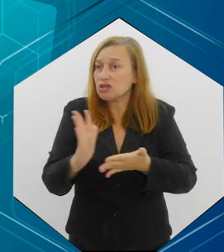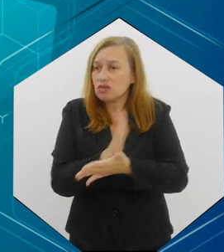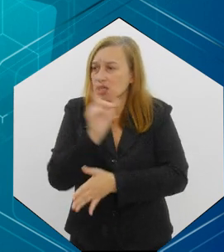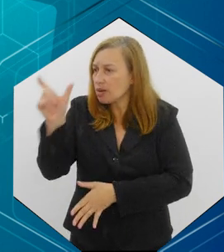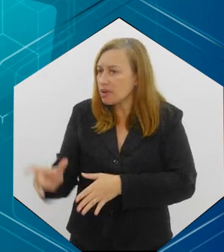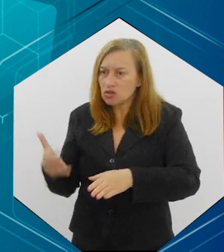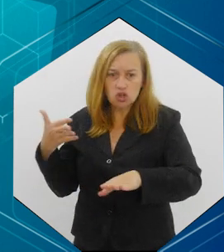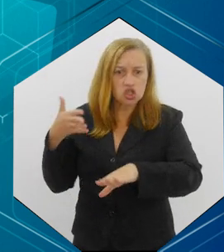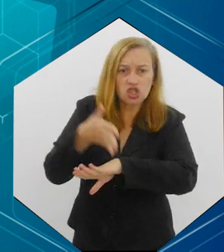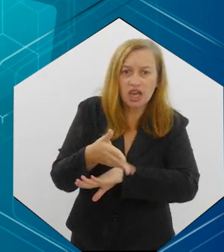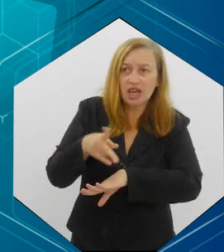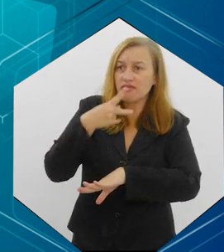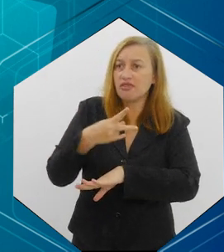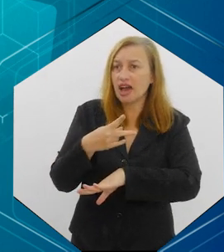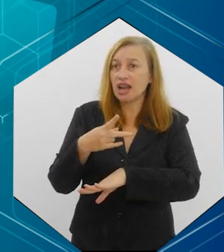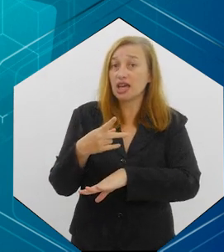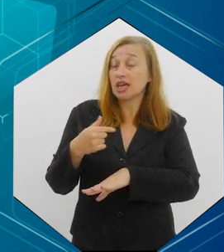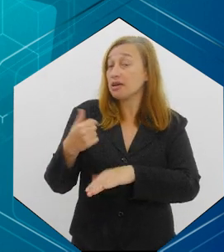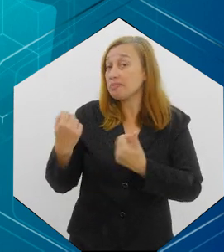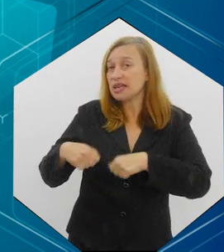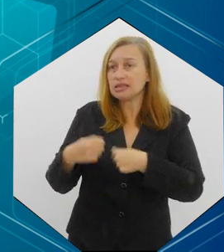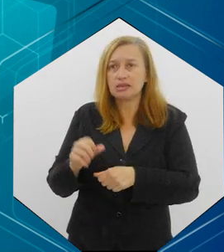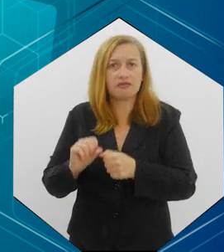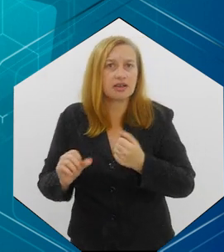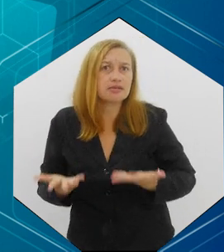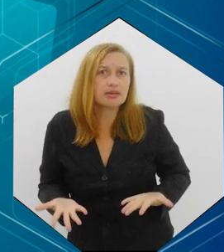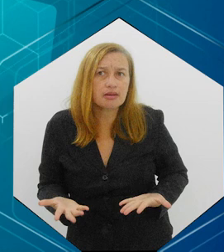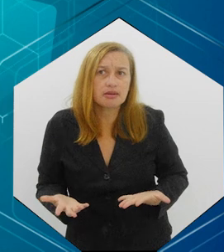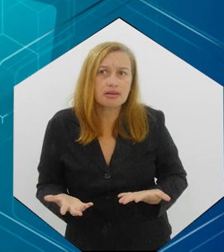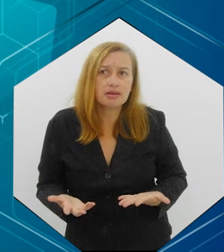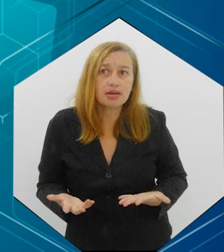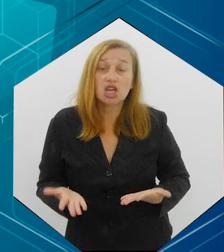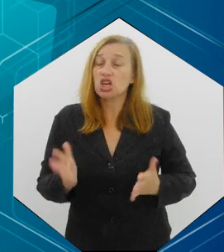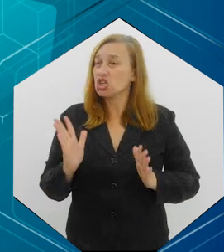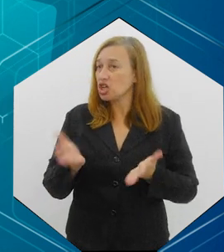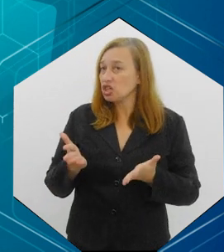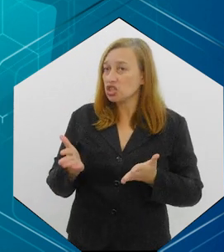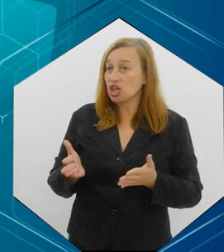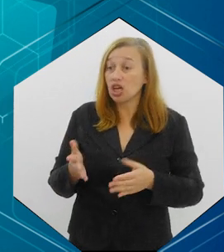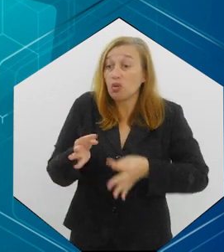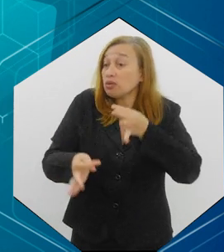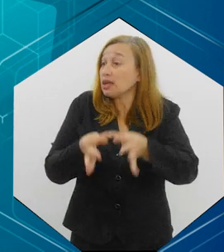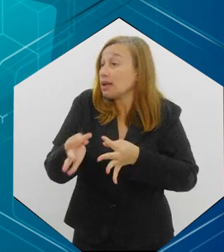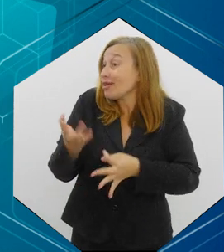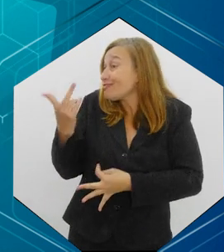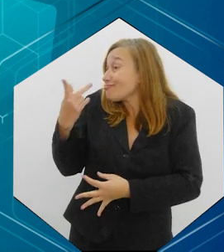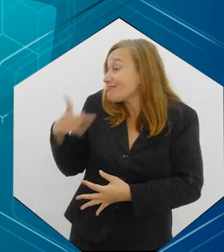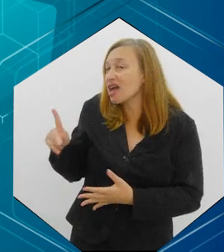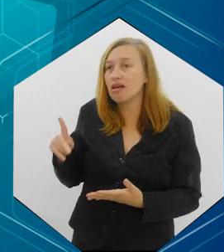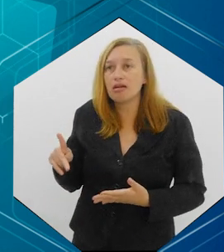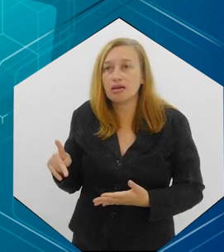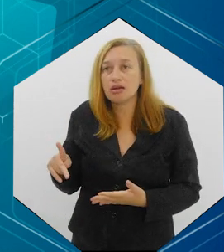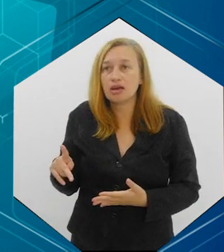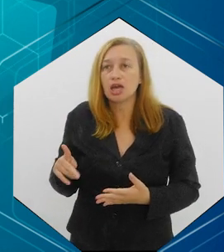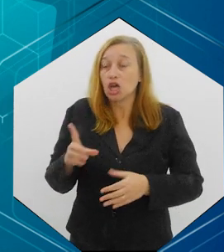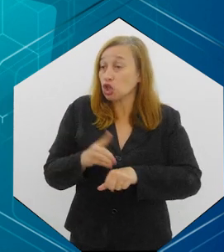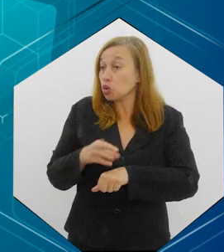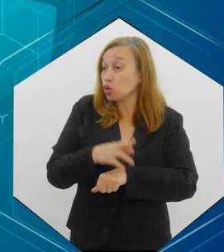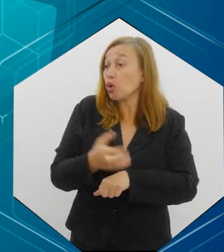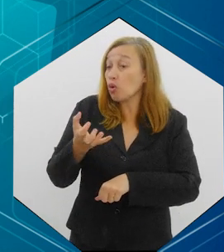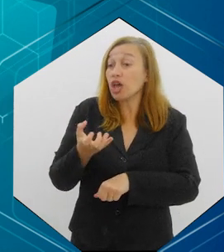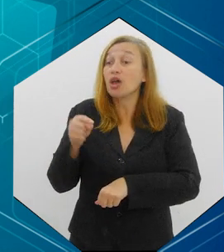paciente vem já chegando com o seu tratamento perfeito. Isso que eu ia falar, ele já chega com o diagnóstico e o tratamento